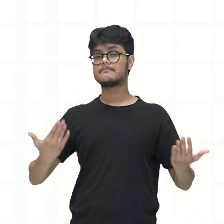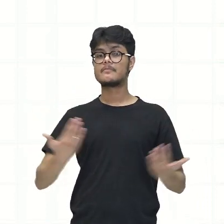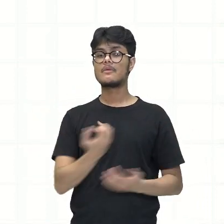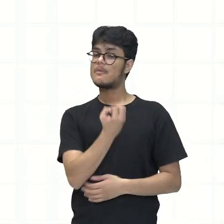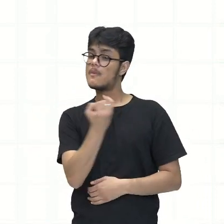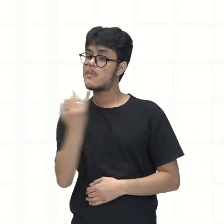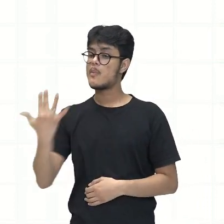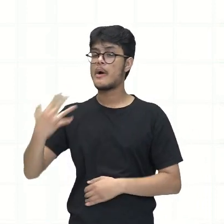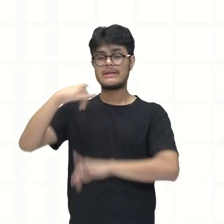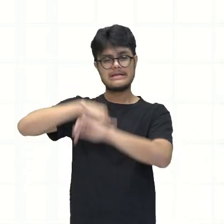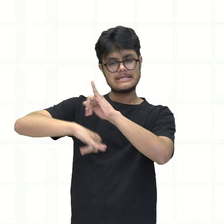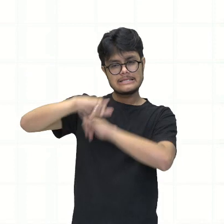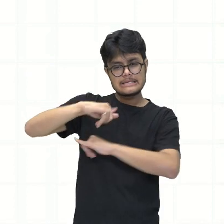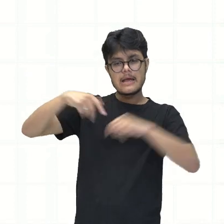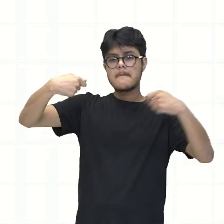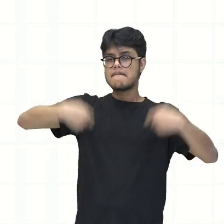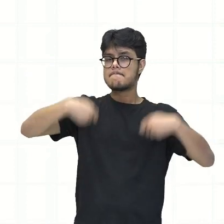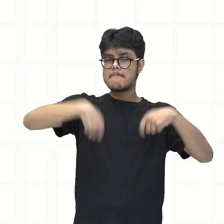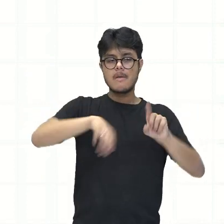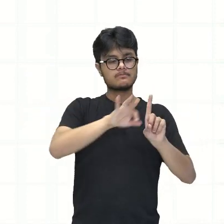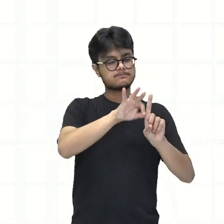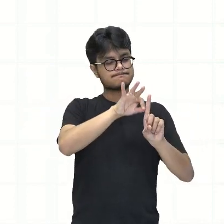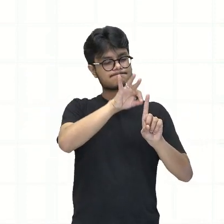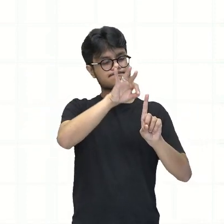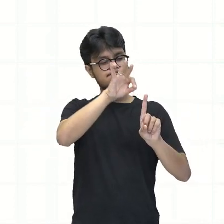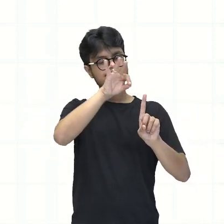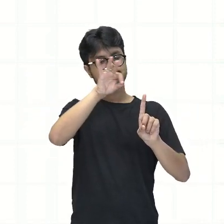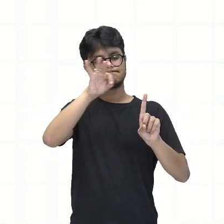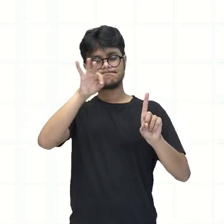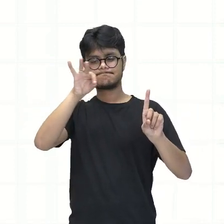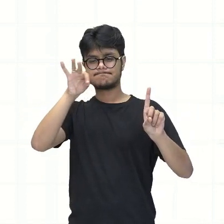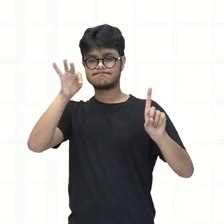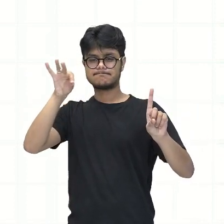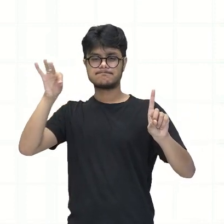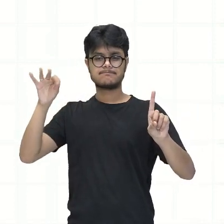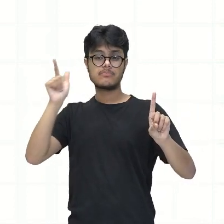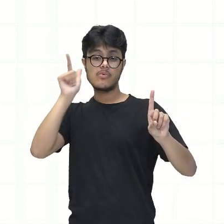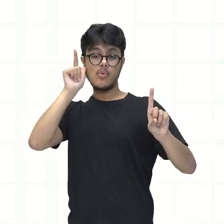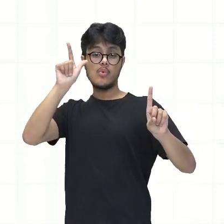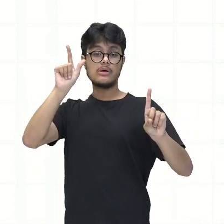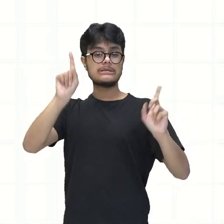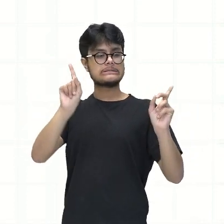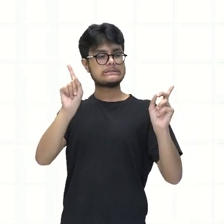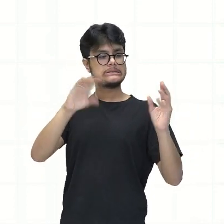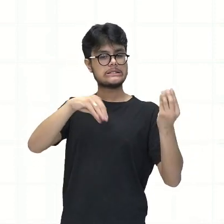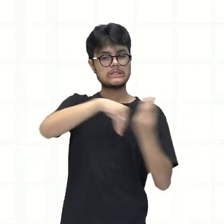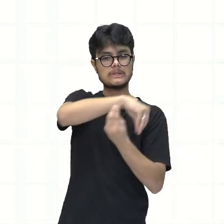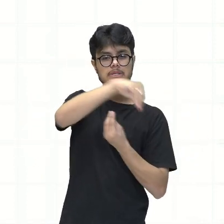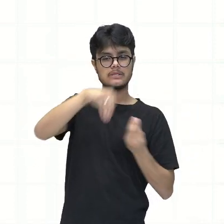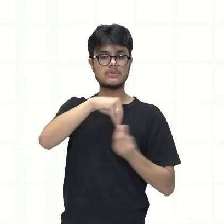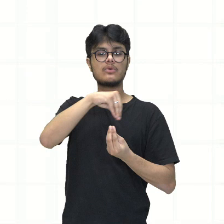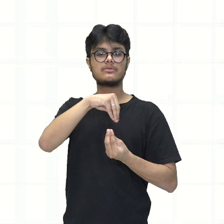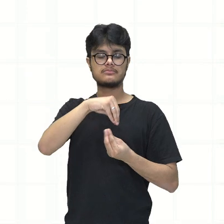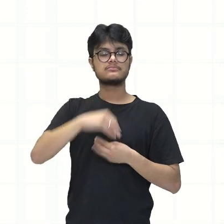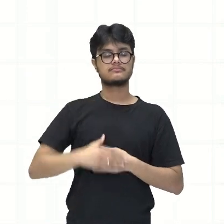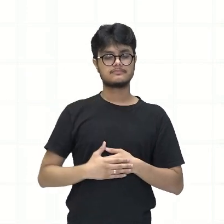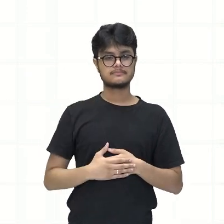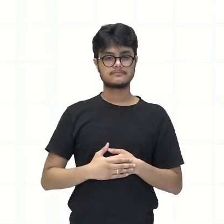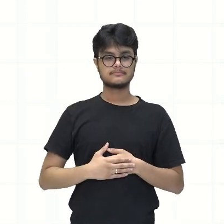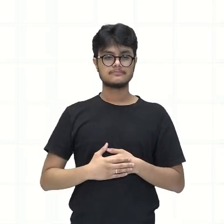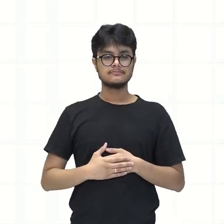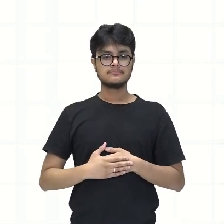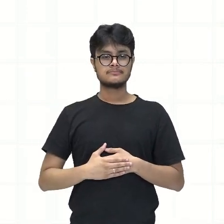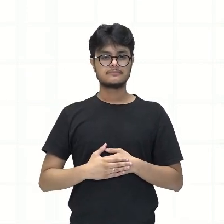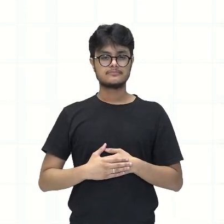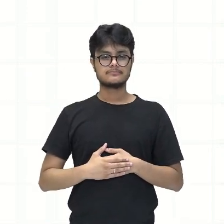calor necessária para que aquela substância consiga alterar a sua temperatura em 1 grau Celsius.